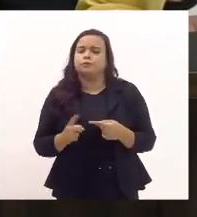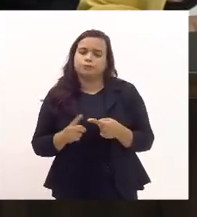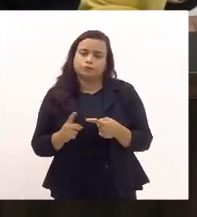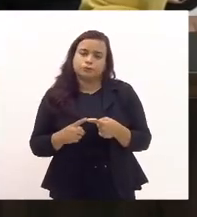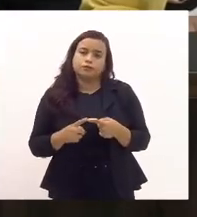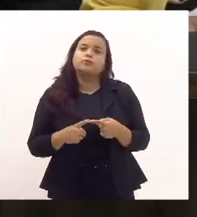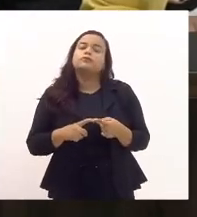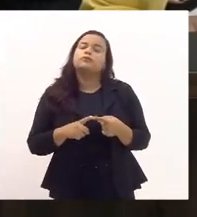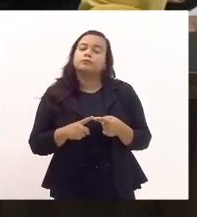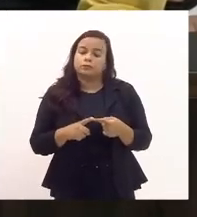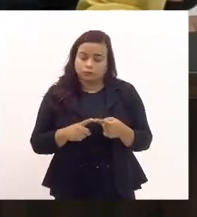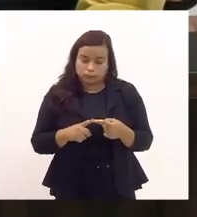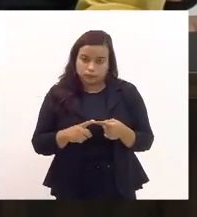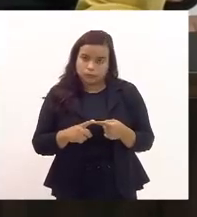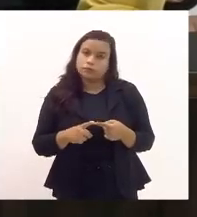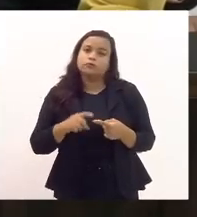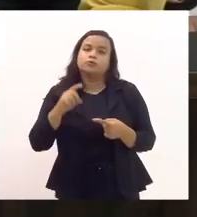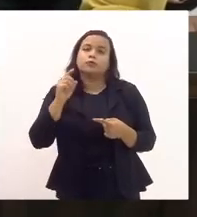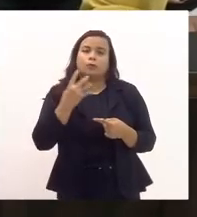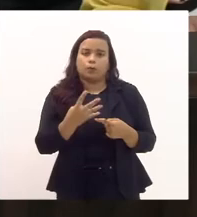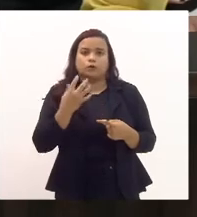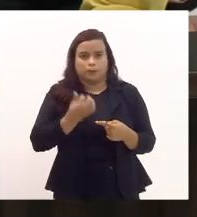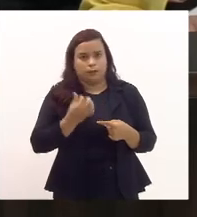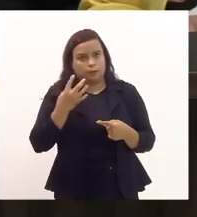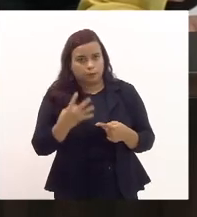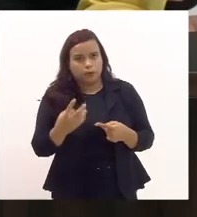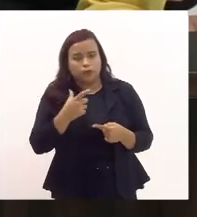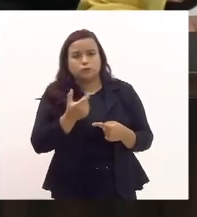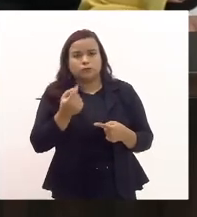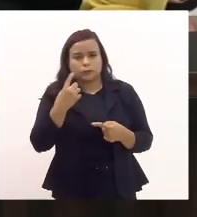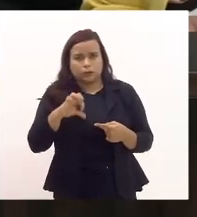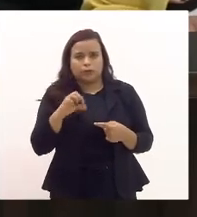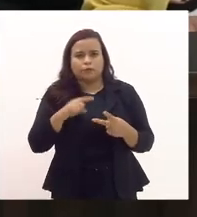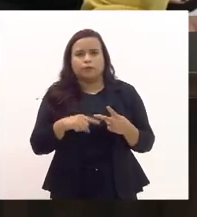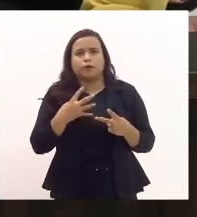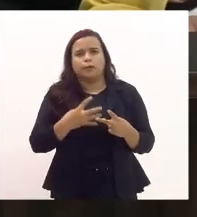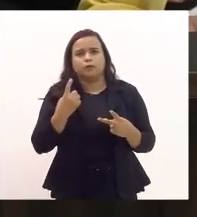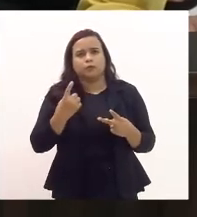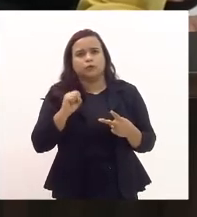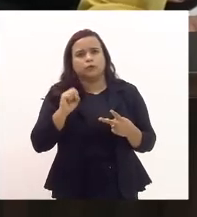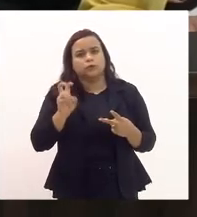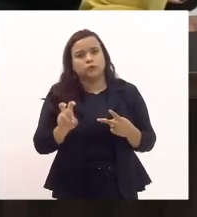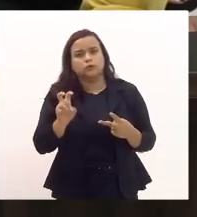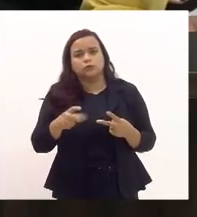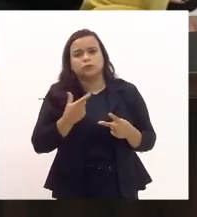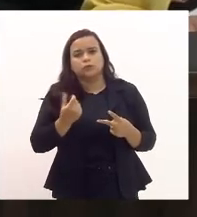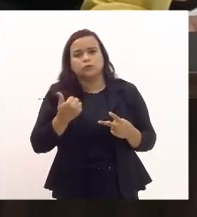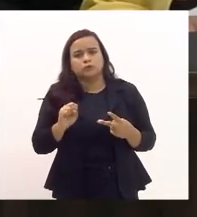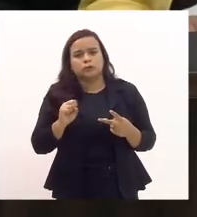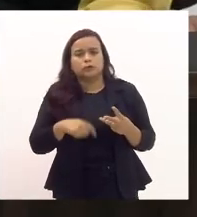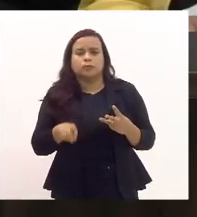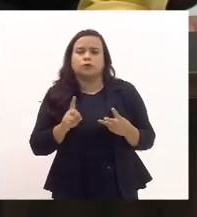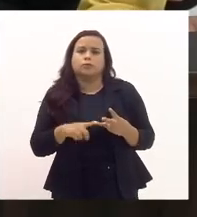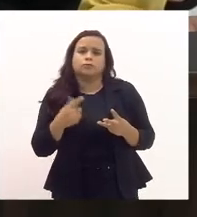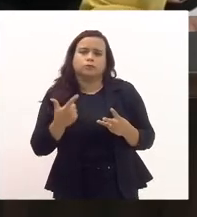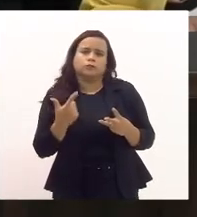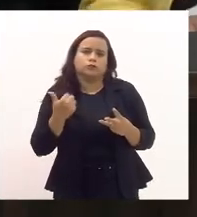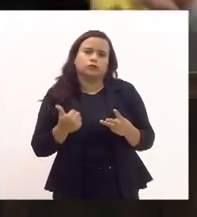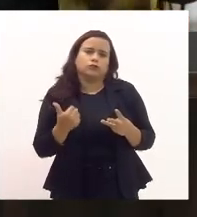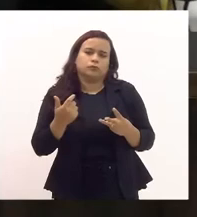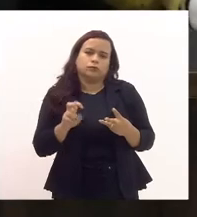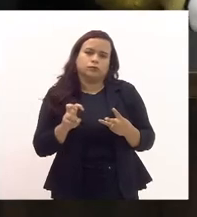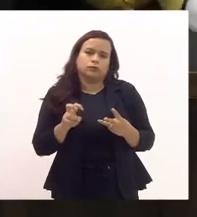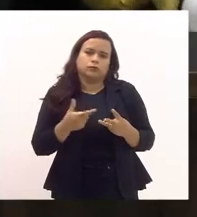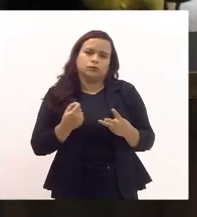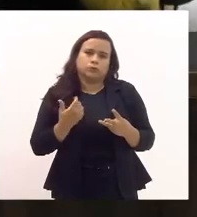projetos de lei número 4 64 19 4185 1821